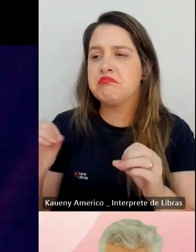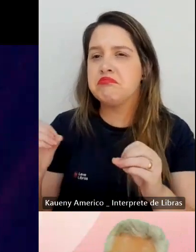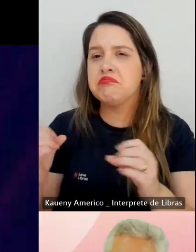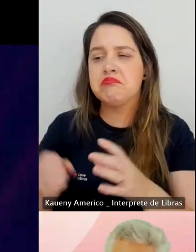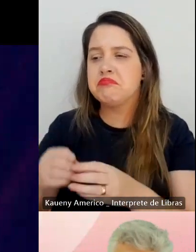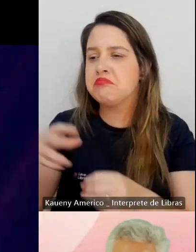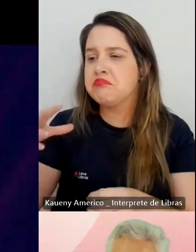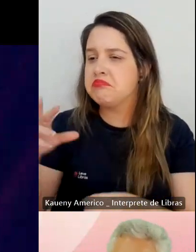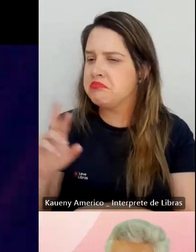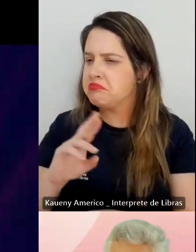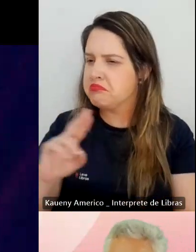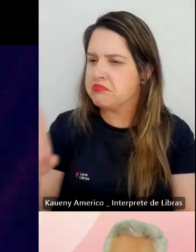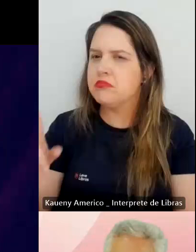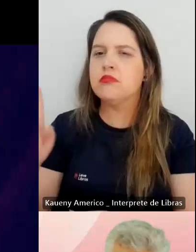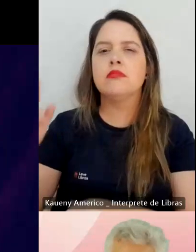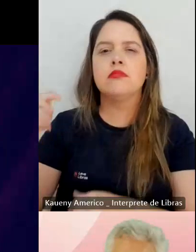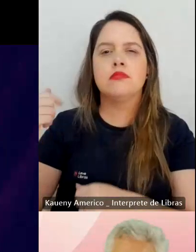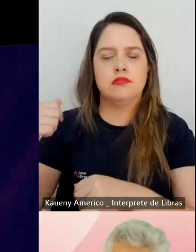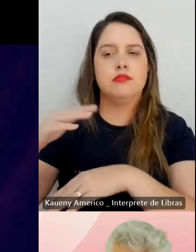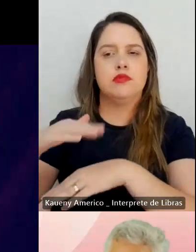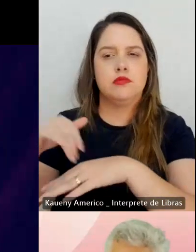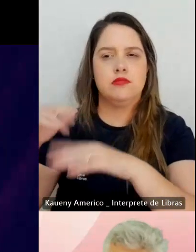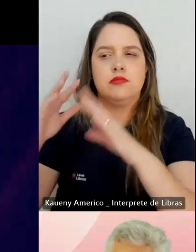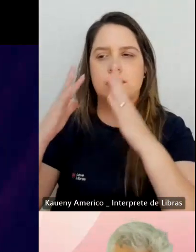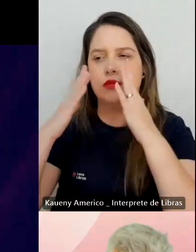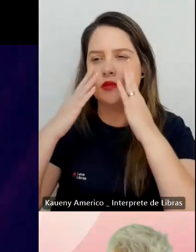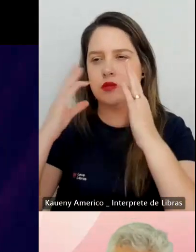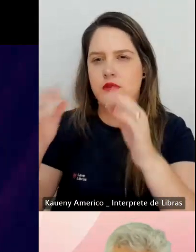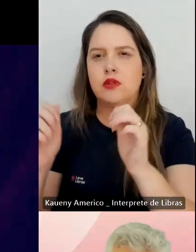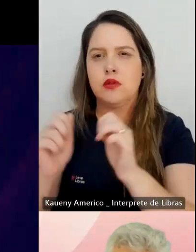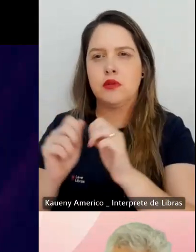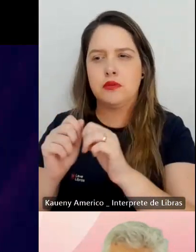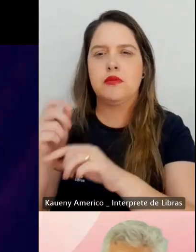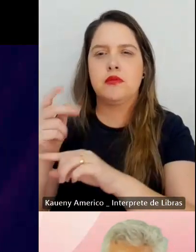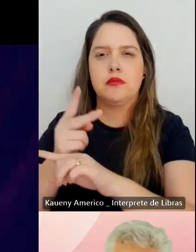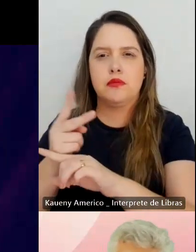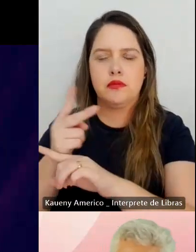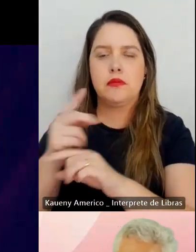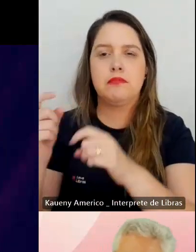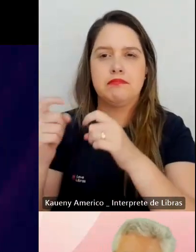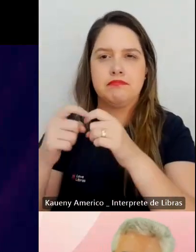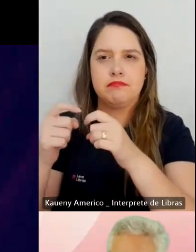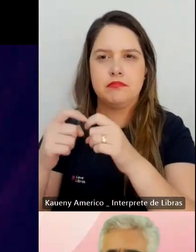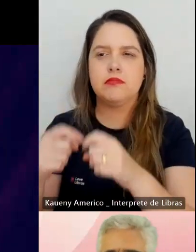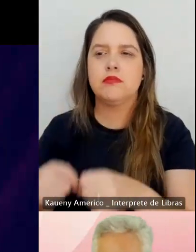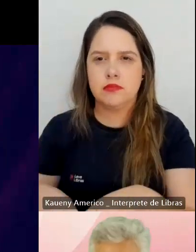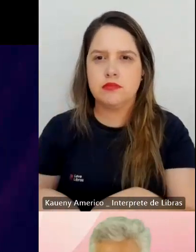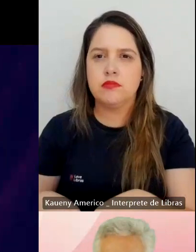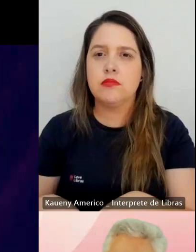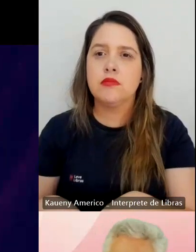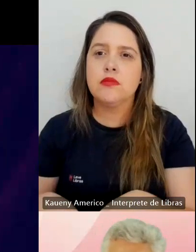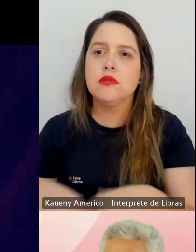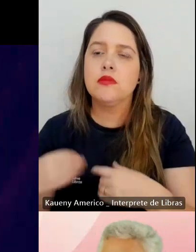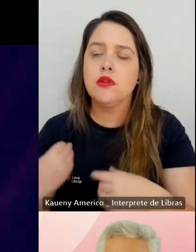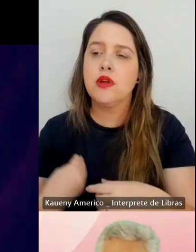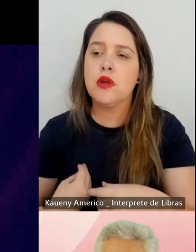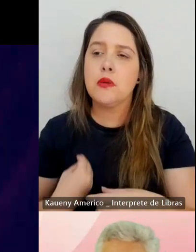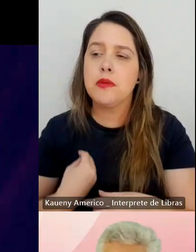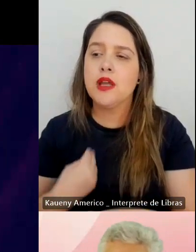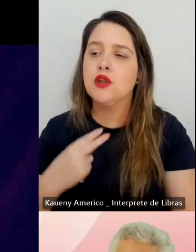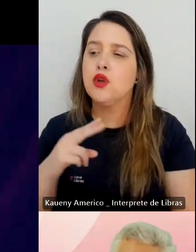tem que chamar a minha atenção, tem que me fazer procurar um médico. Combinados? Presença do nódulo ou do caroço